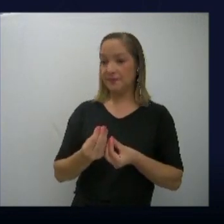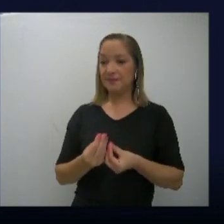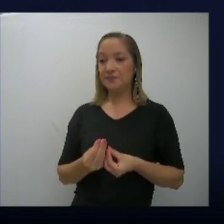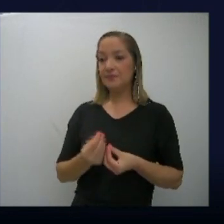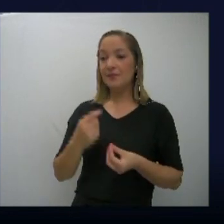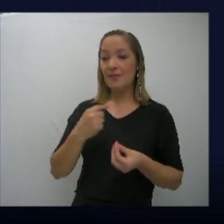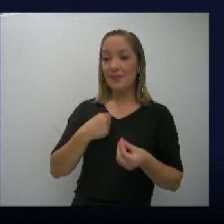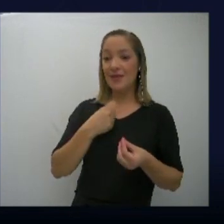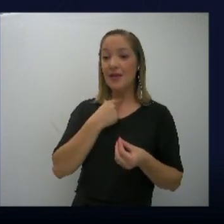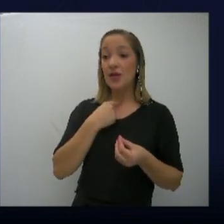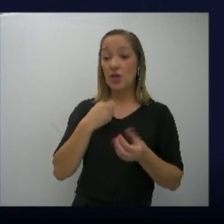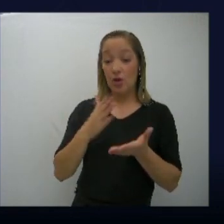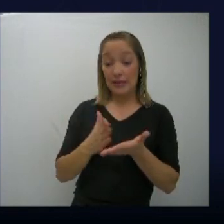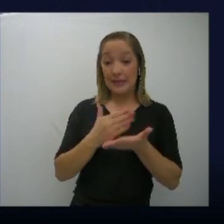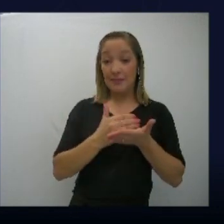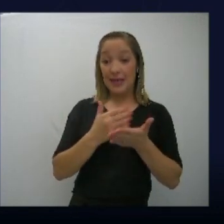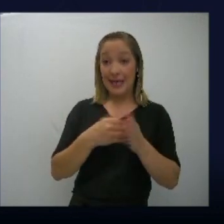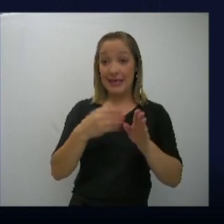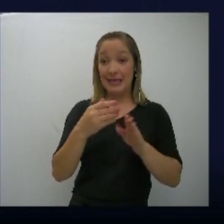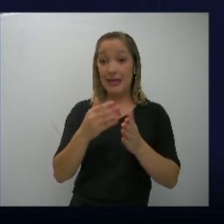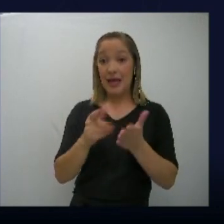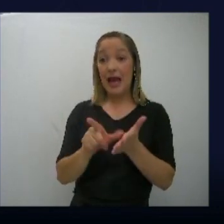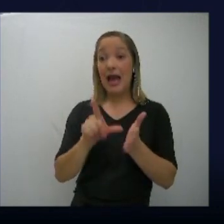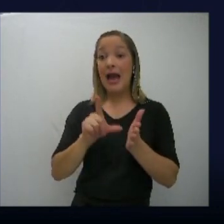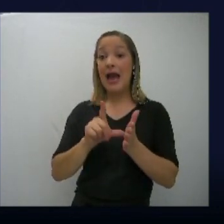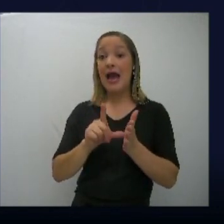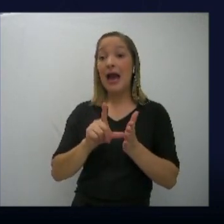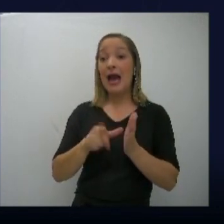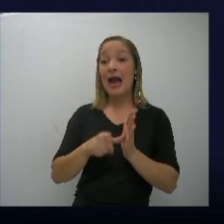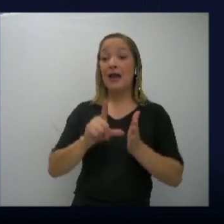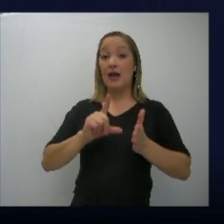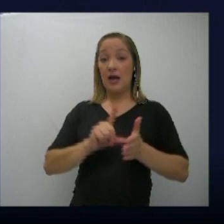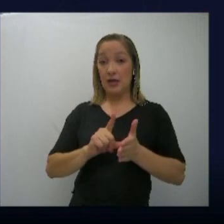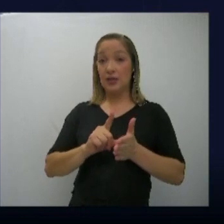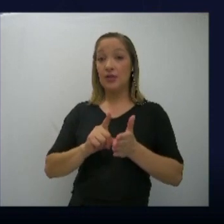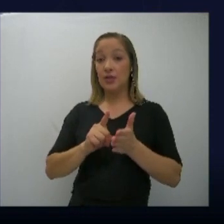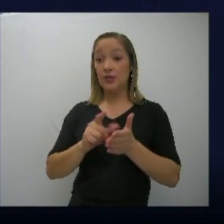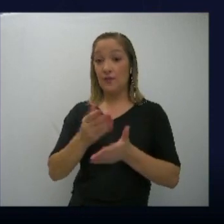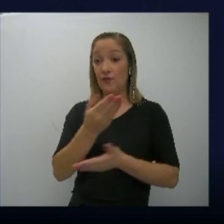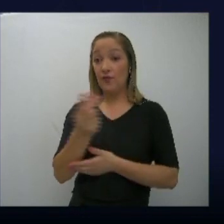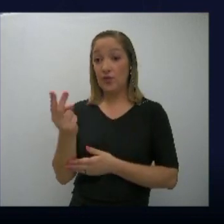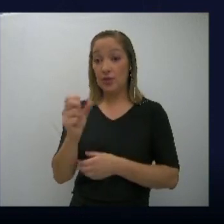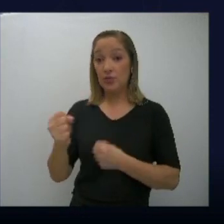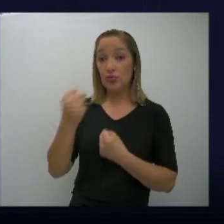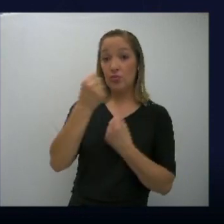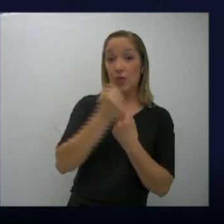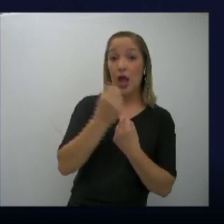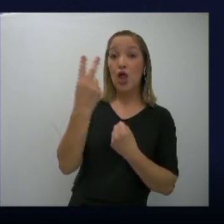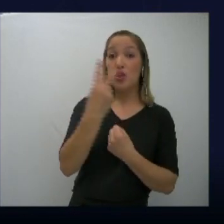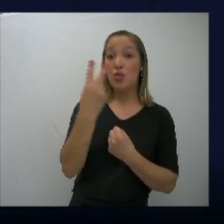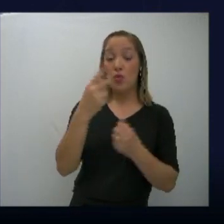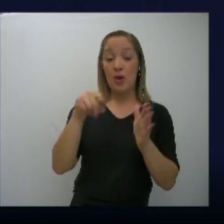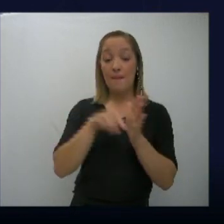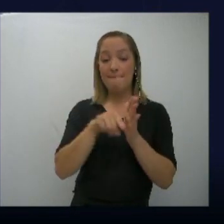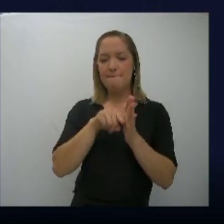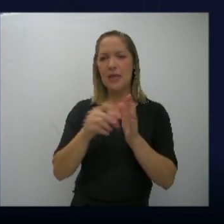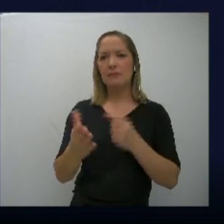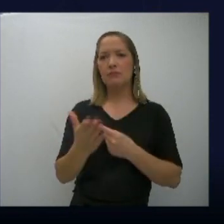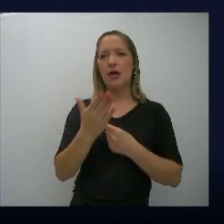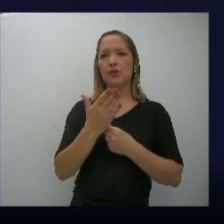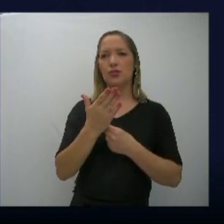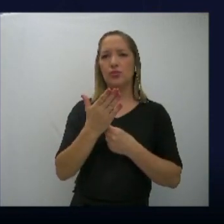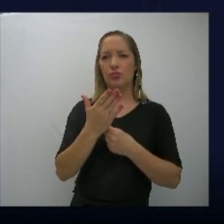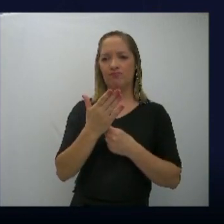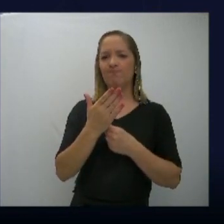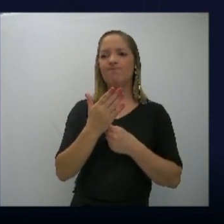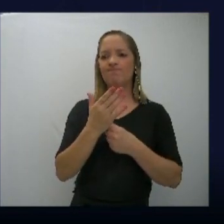Fabrício Guilherme Arantes e para vocês tem uma boas pesquisas que acabaram que estão ajudando muito a gente aqui é no painel